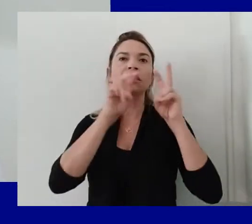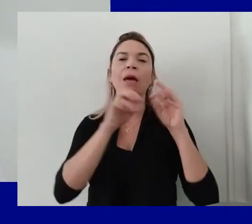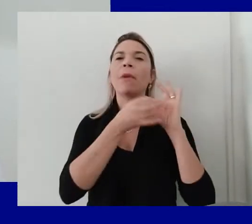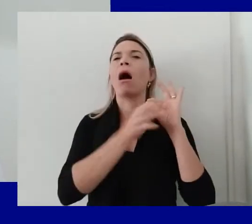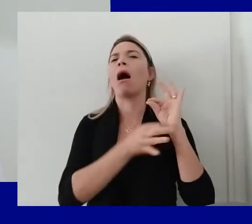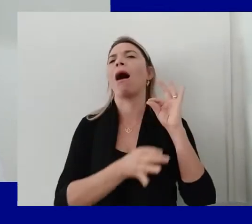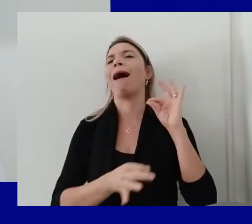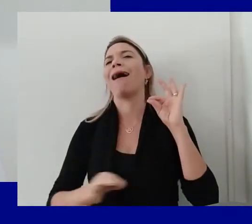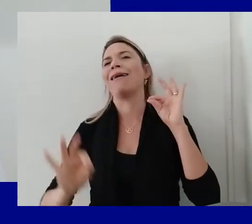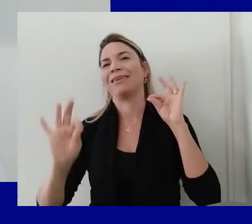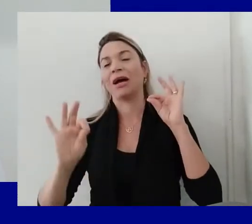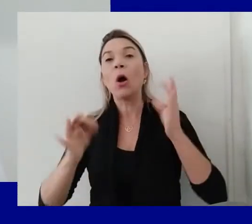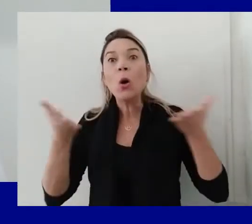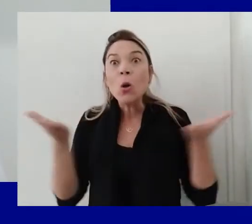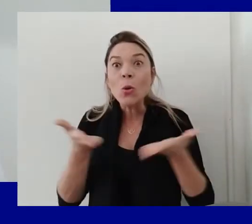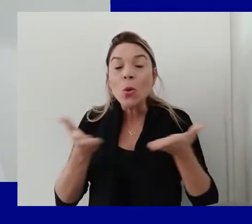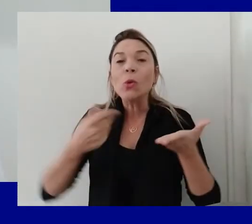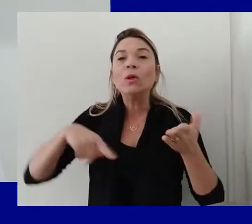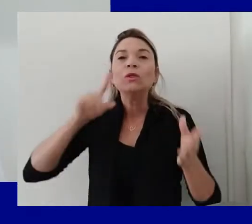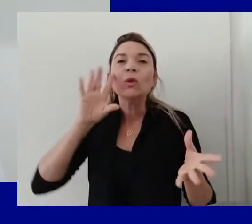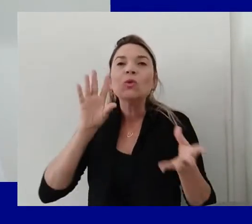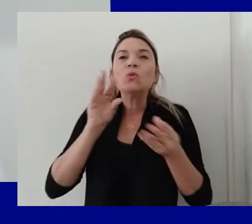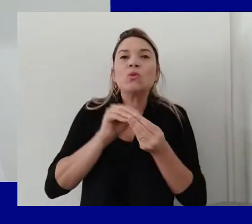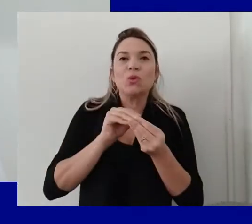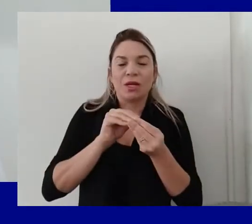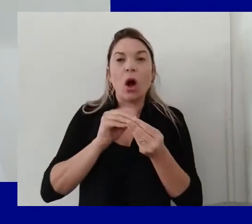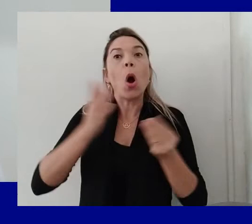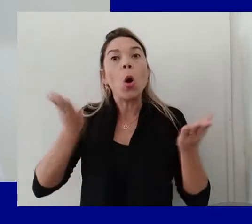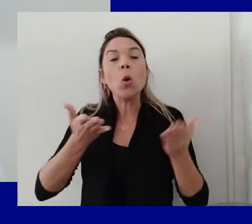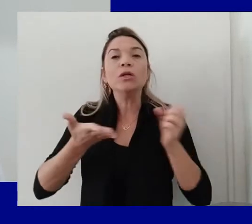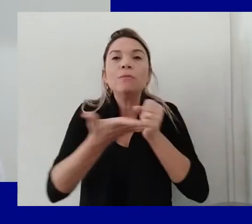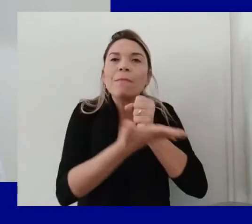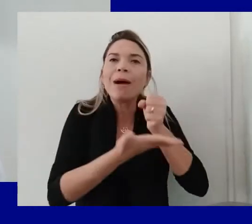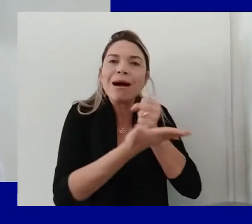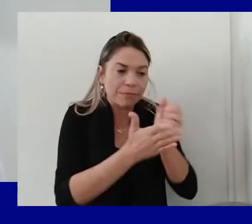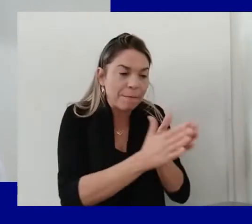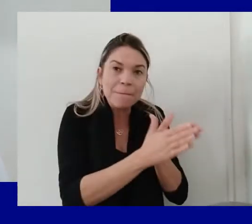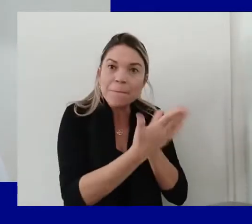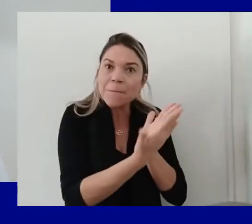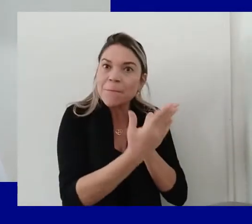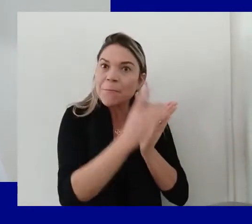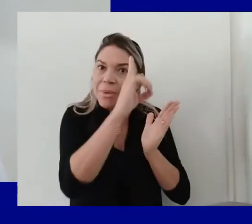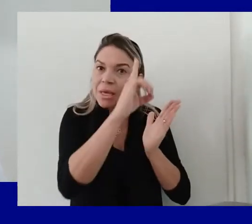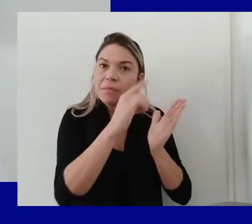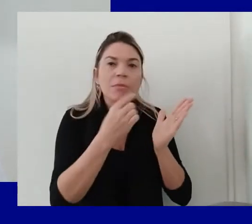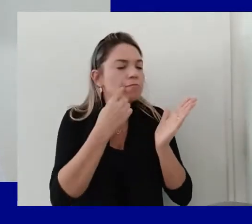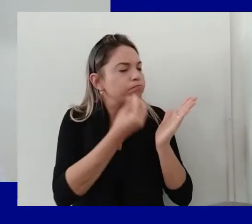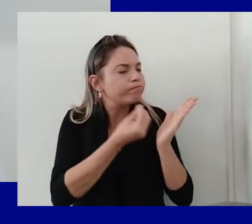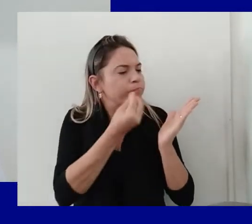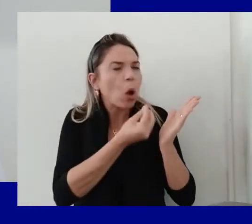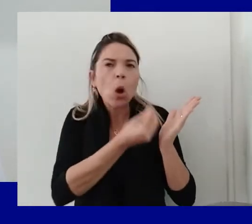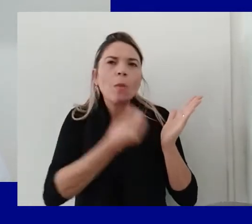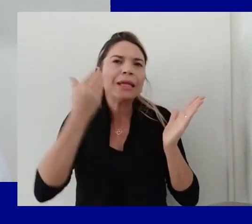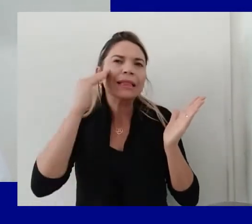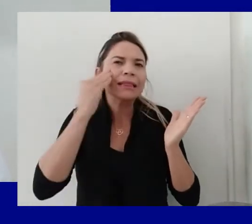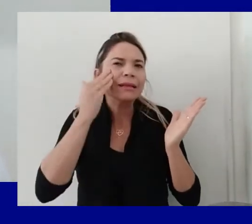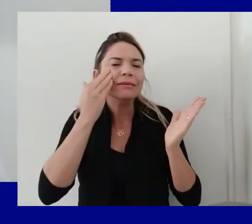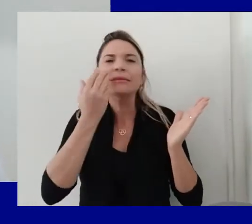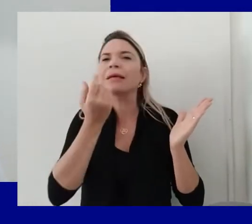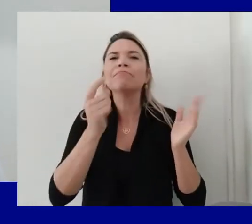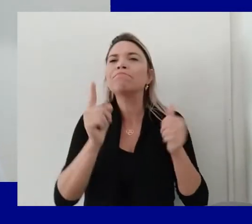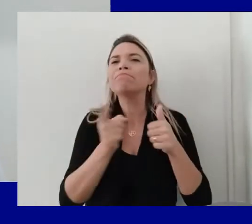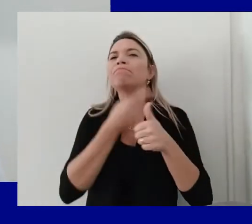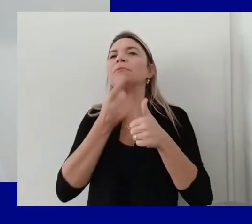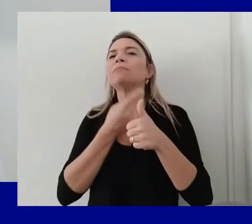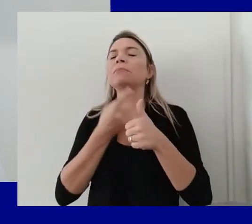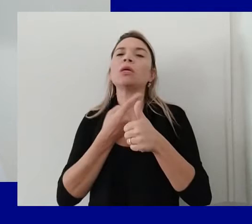resumir. Vamos buscar bases bíblicas que sejam fundamentais para que você compreenda, em primeiro lugar, o que é a